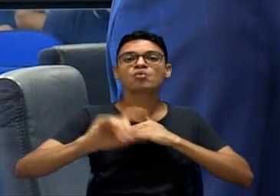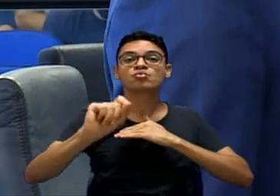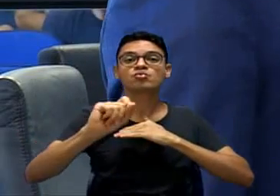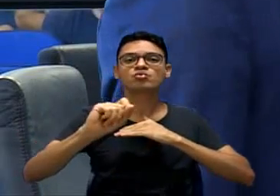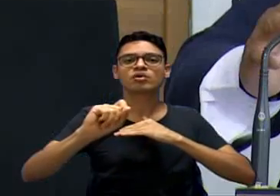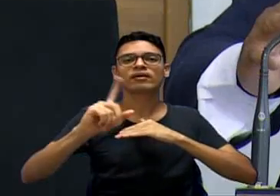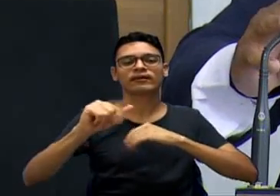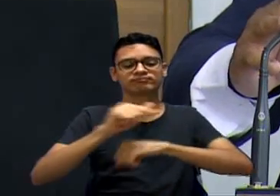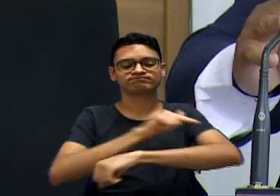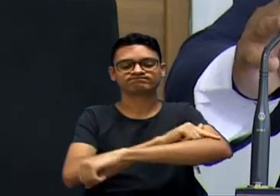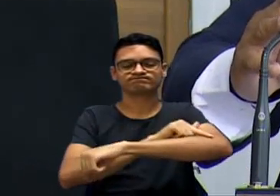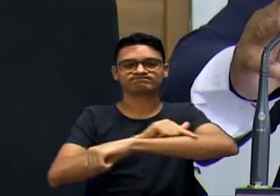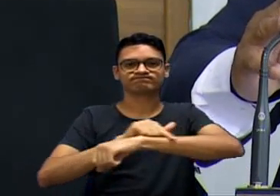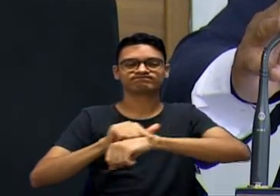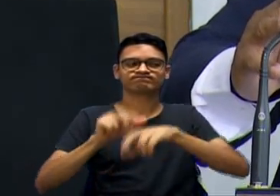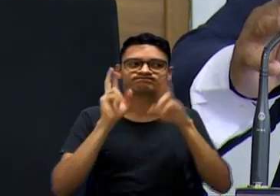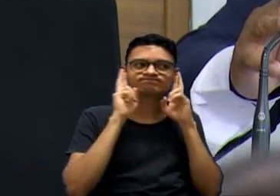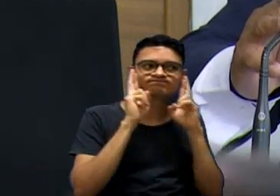Obrigado.